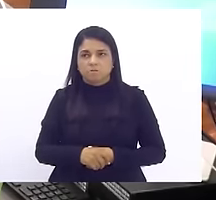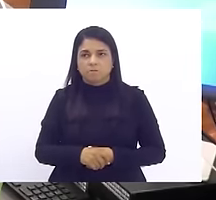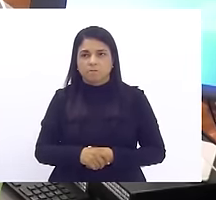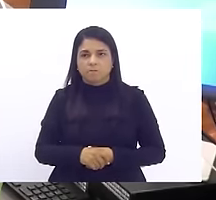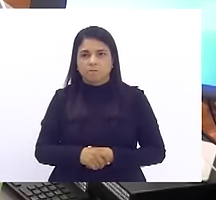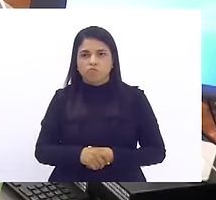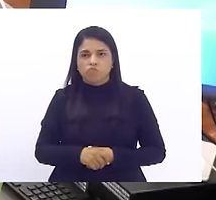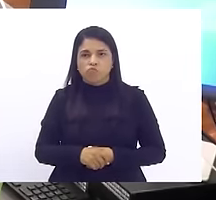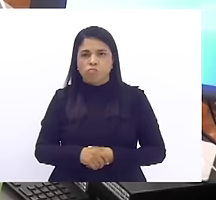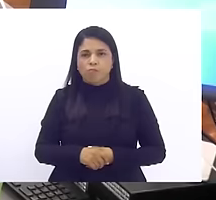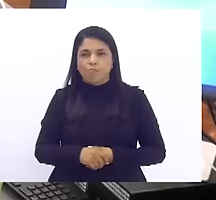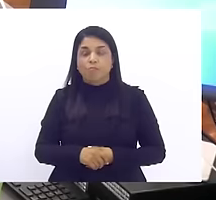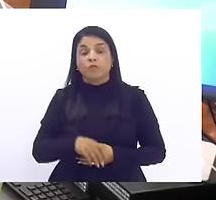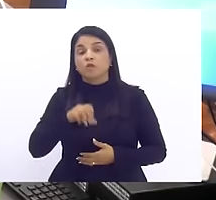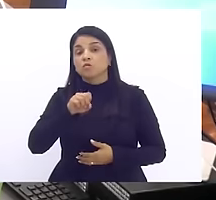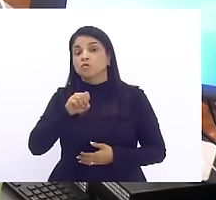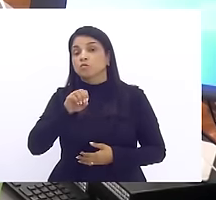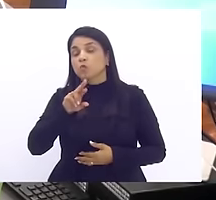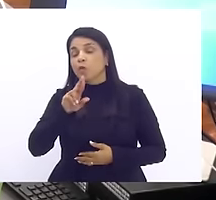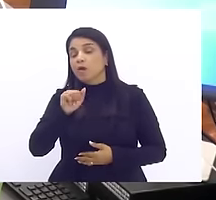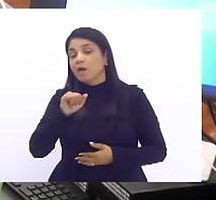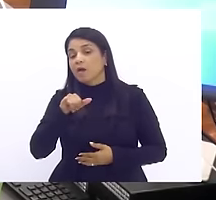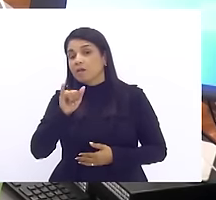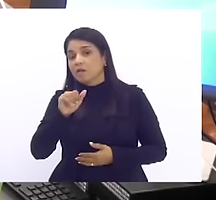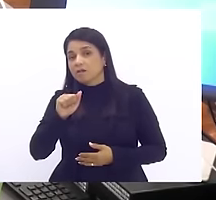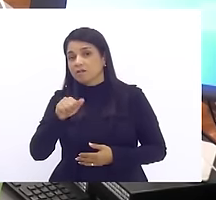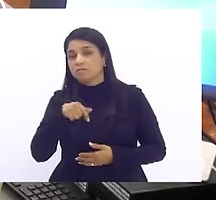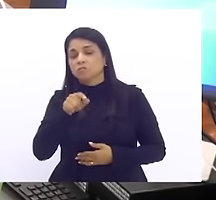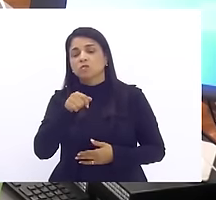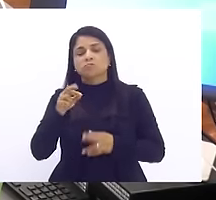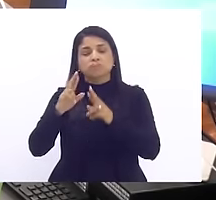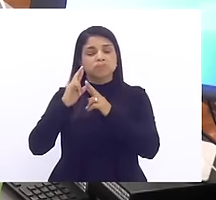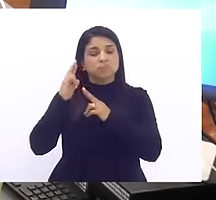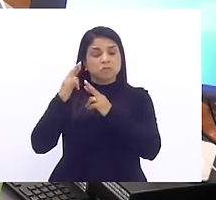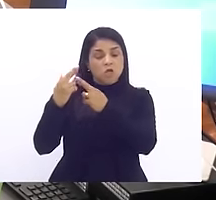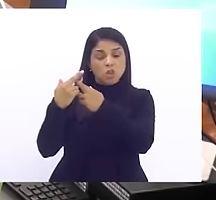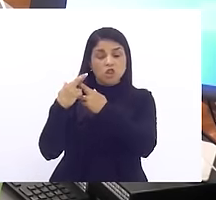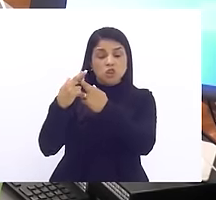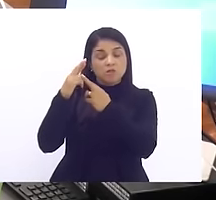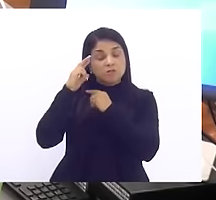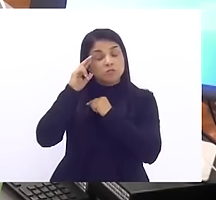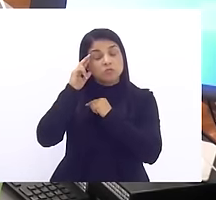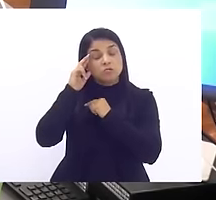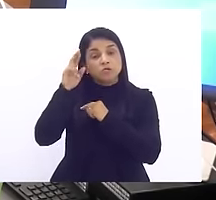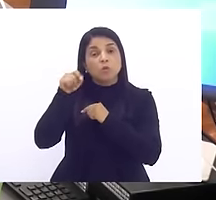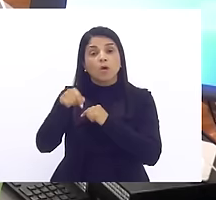a dona Soraia uma pergunta Há quanto tempo a história dessa empresa